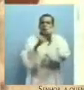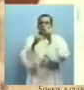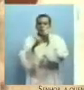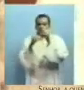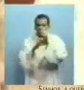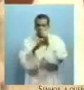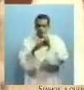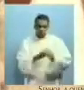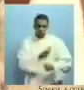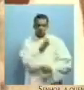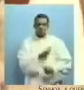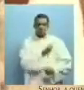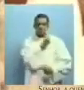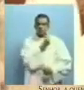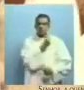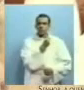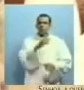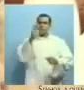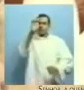vivificante da boa nova do Evangelho.